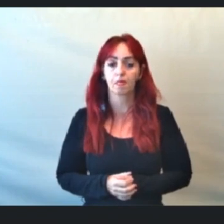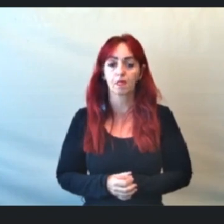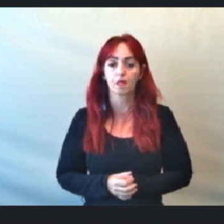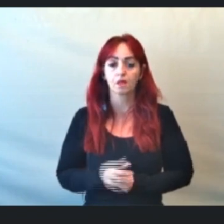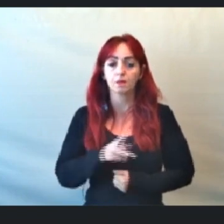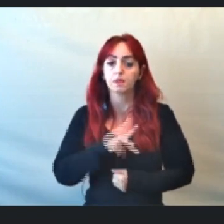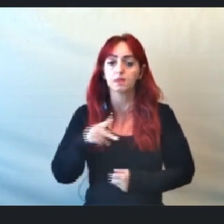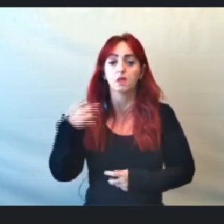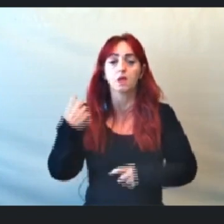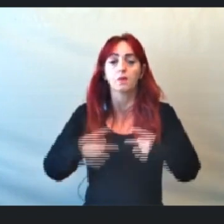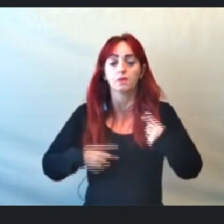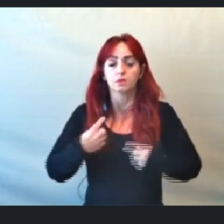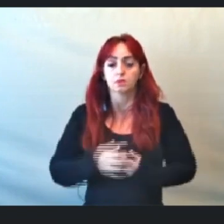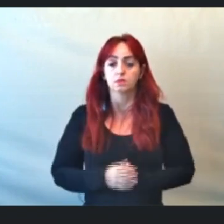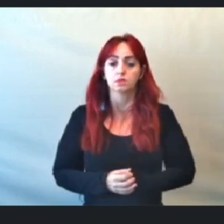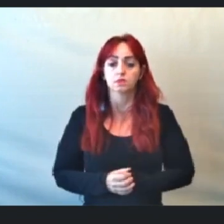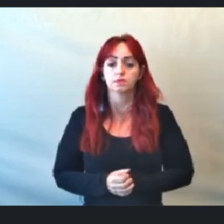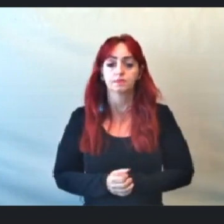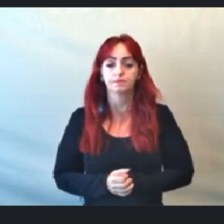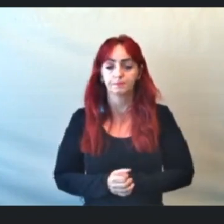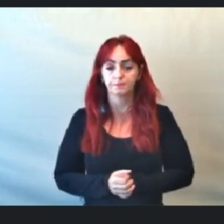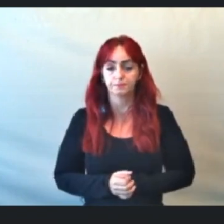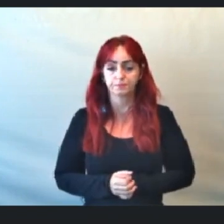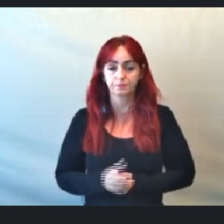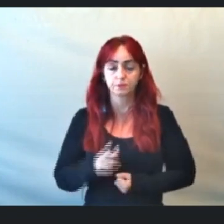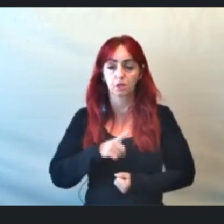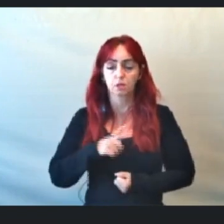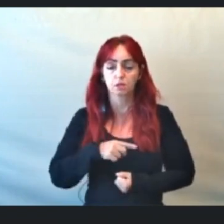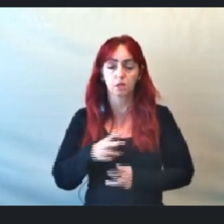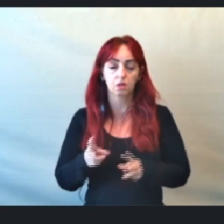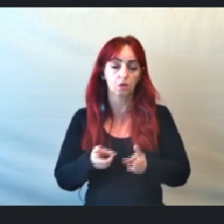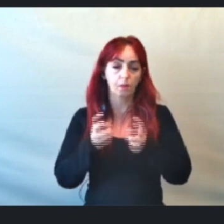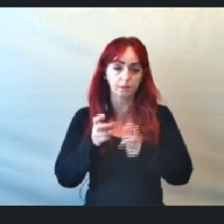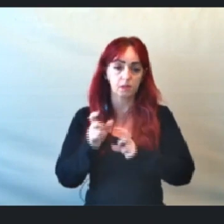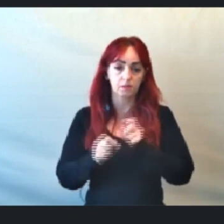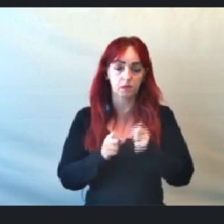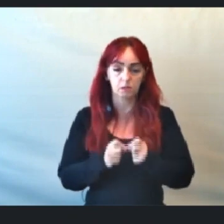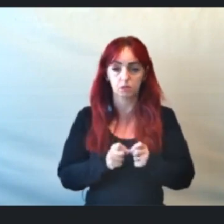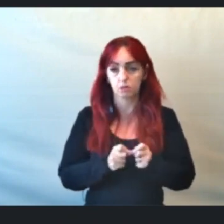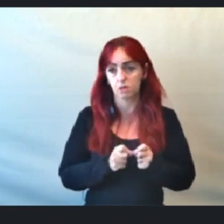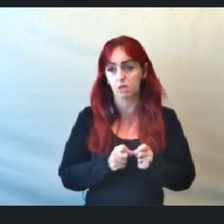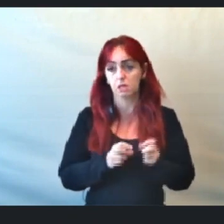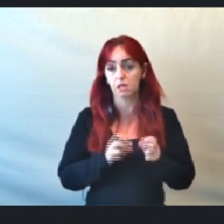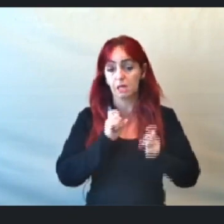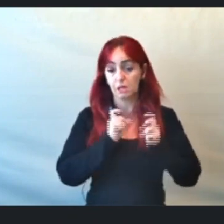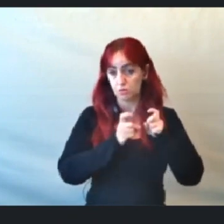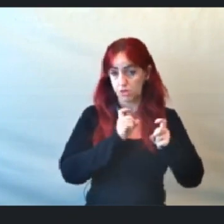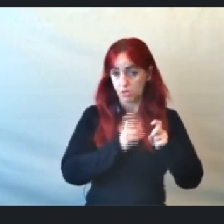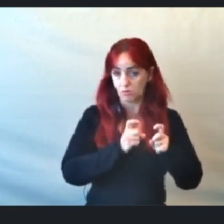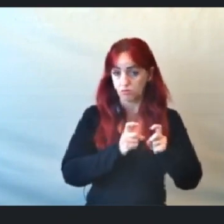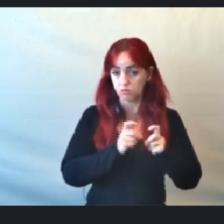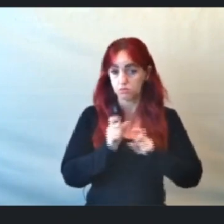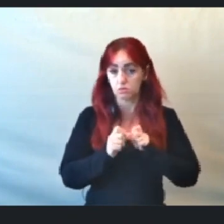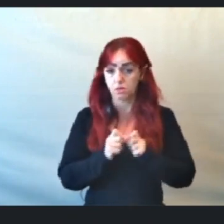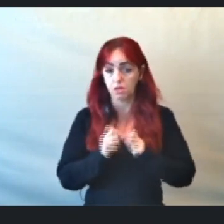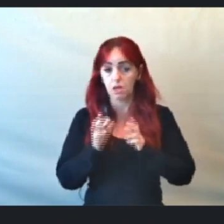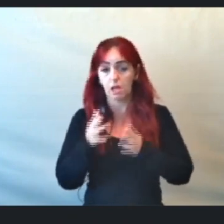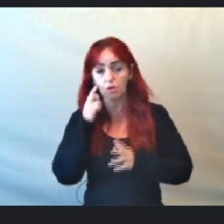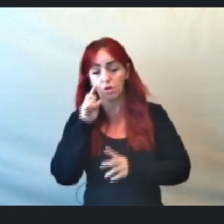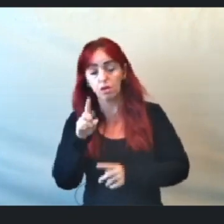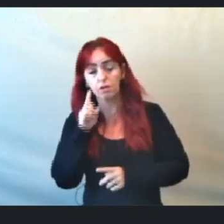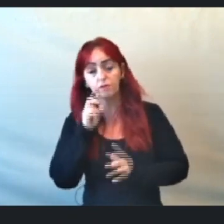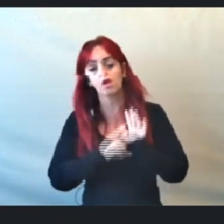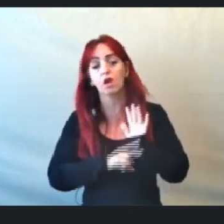A gente vem observando no longo das CPIs e agora me aparece esse requerimento, embora nós vamos encaminhar aí para